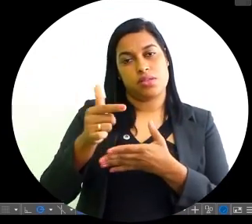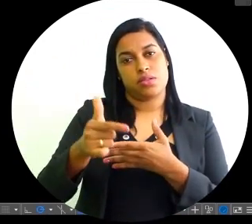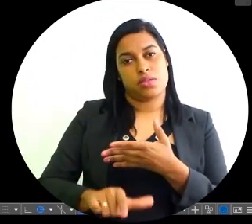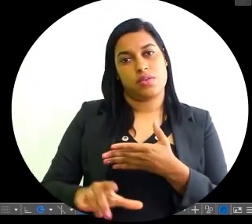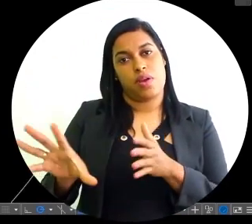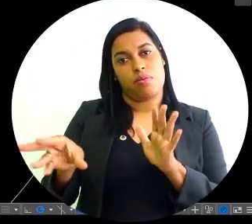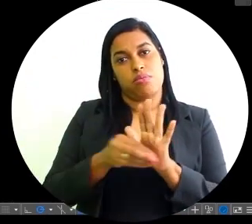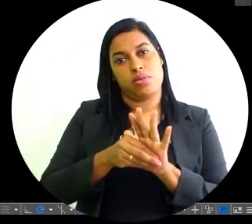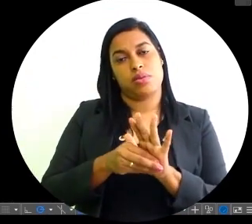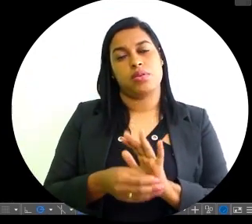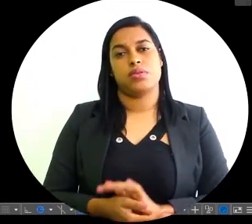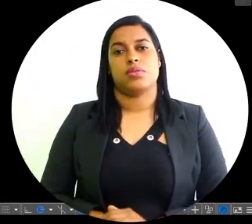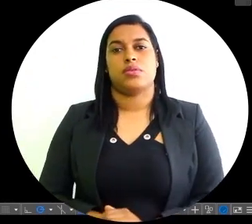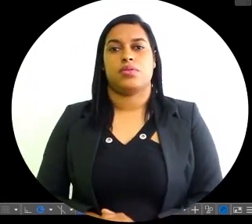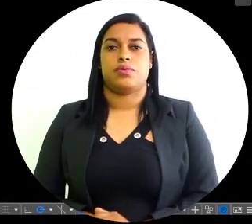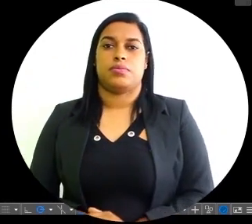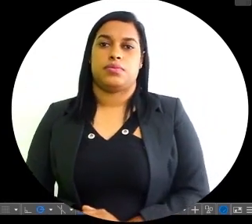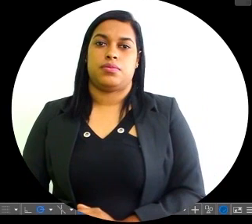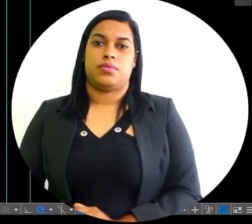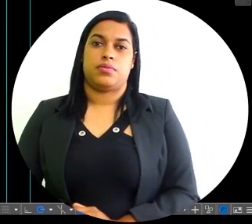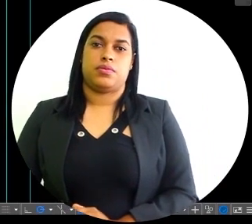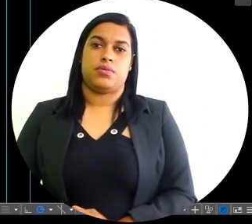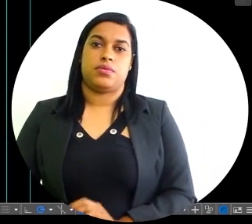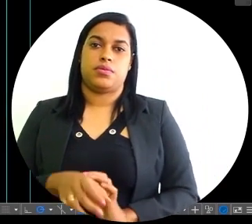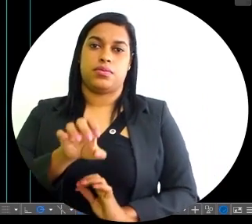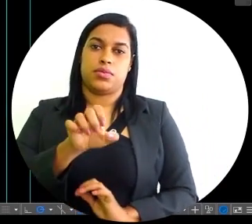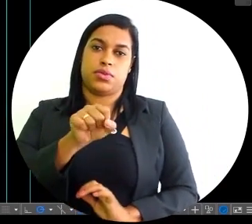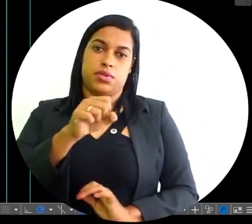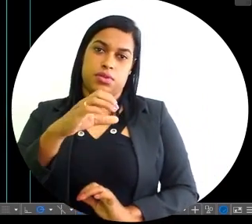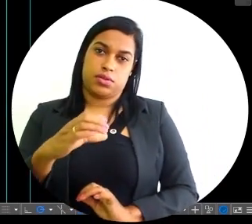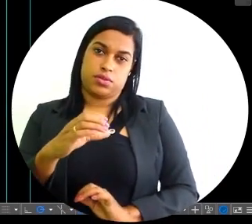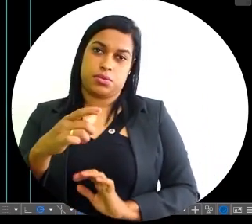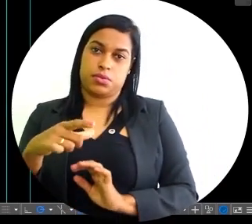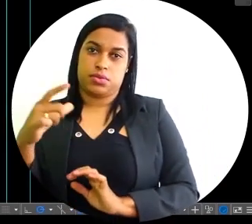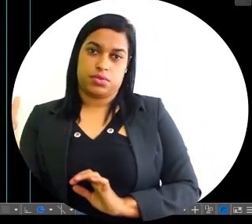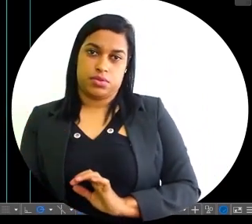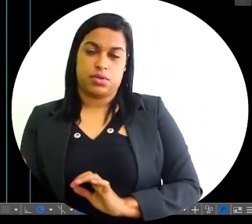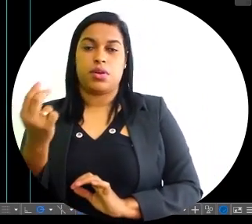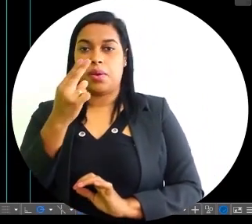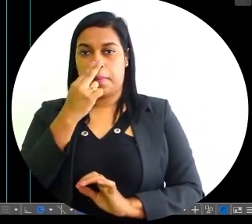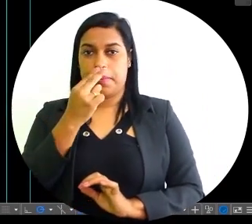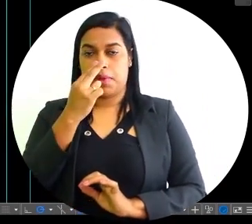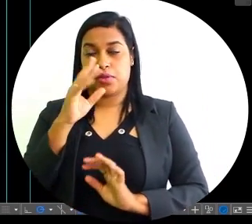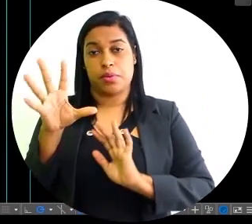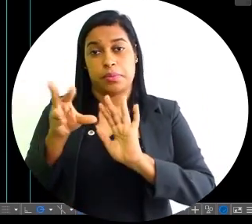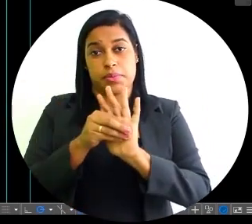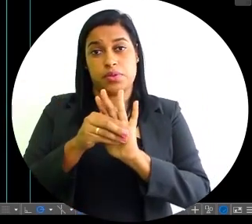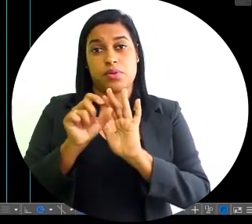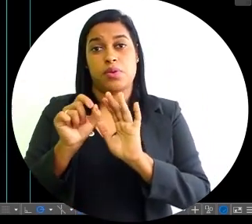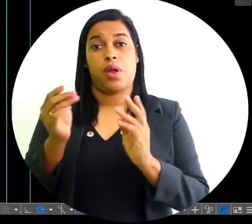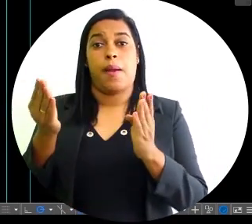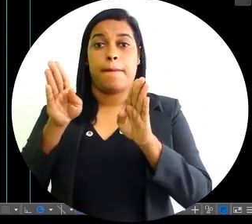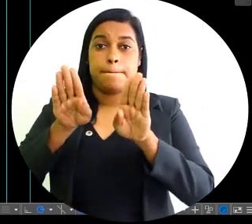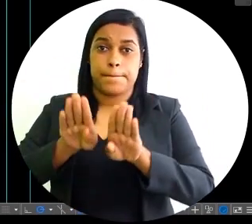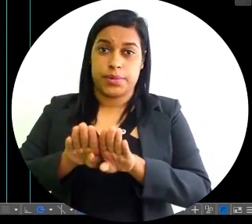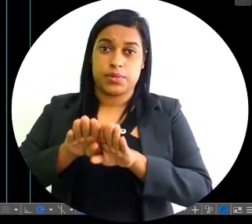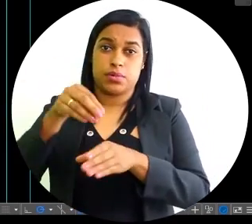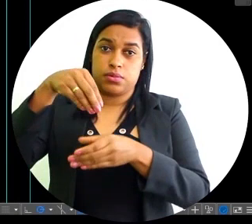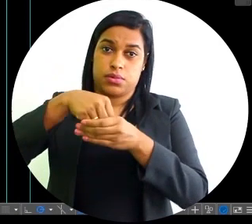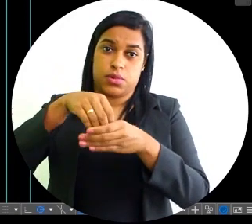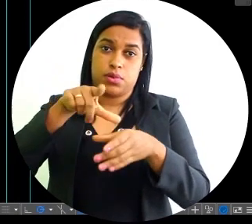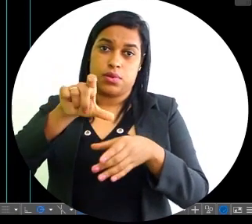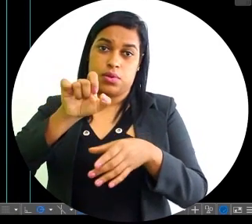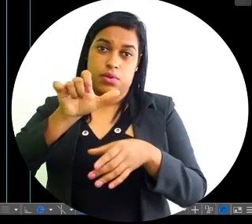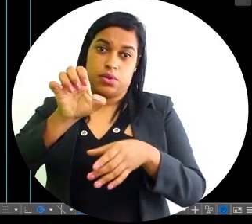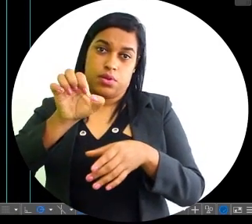dentro de alvenaria. E ESC para sair. A mesma coisa eu vou fazer para colocar essa porta dentro do layer portas e